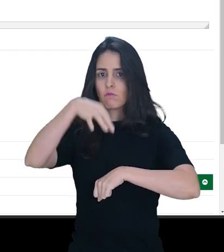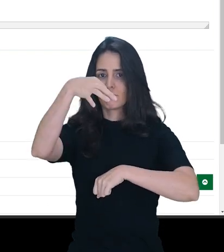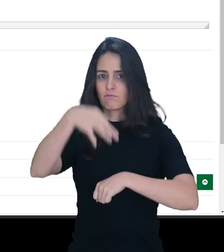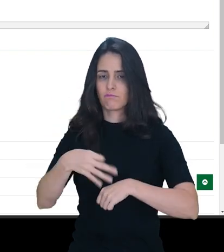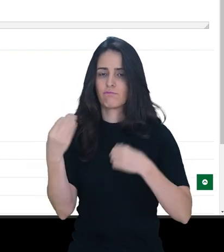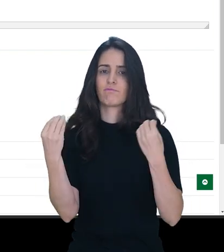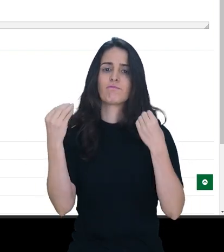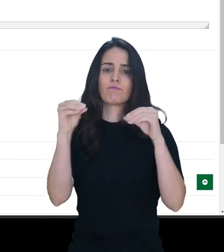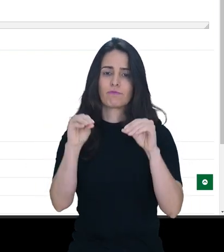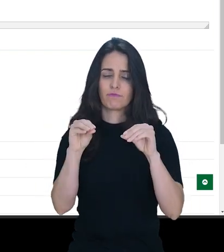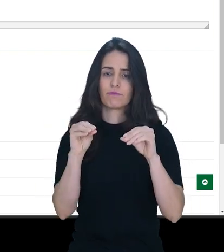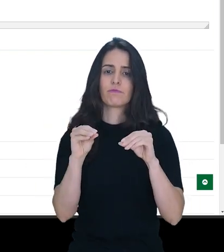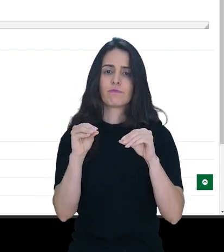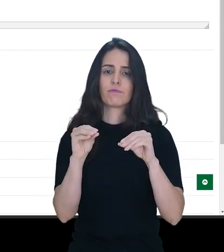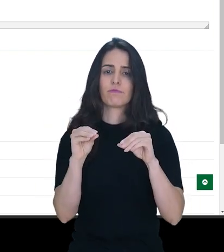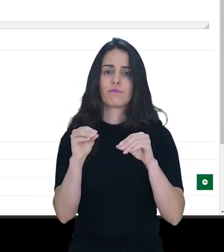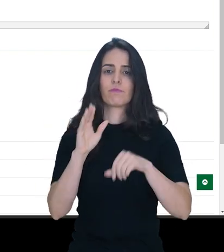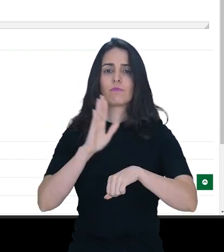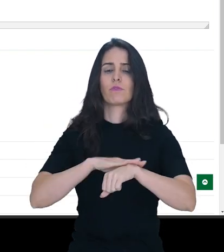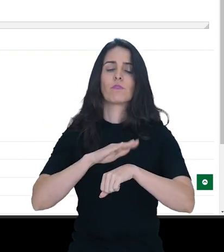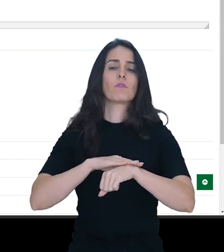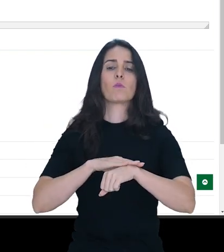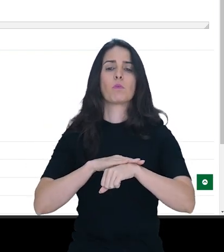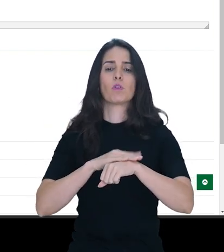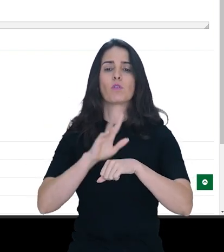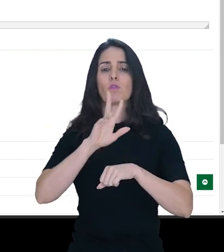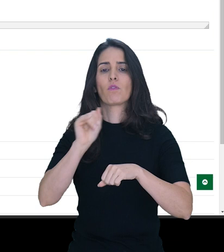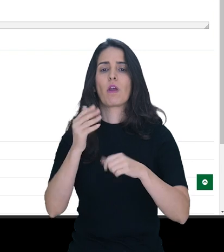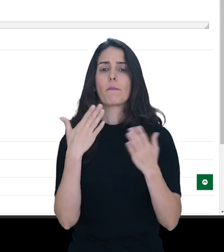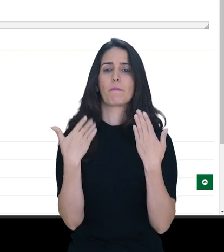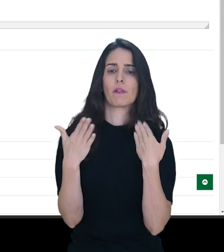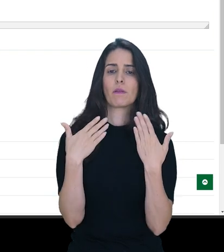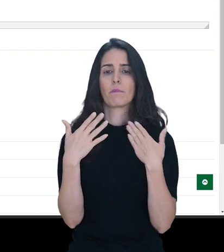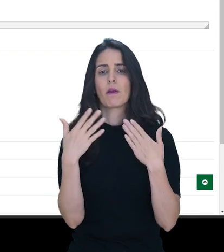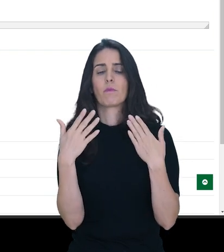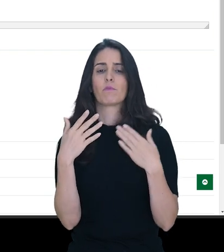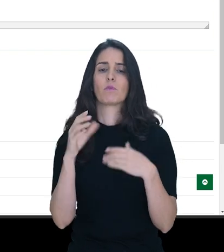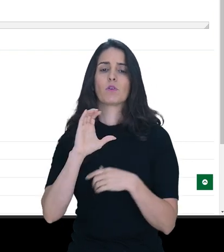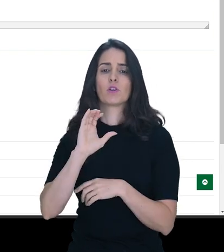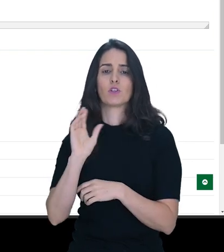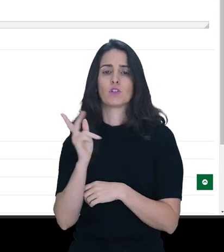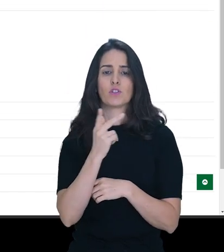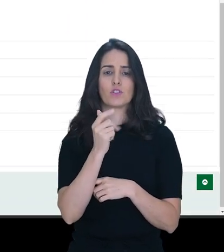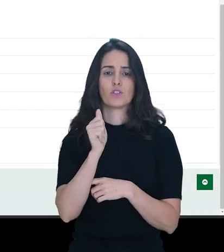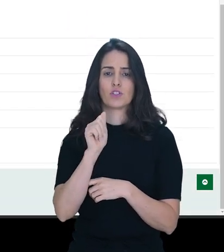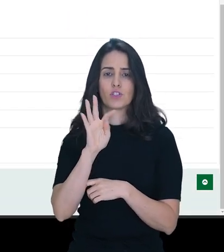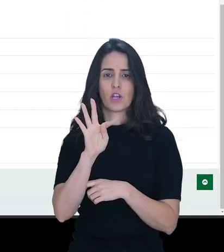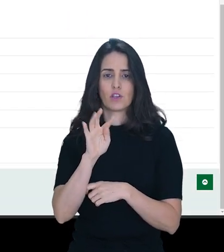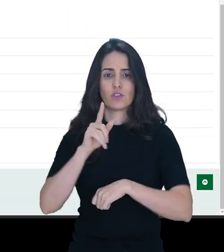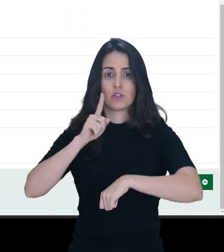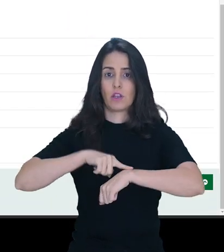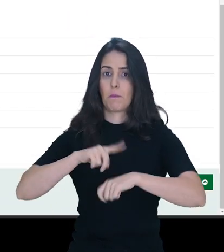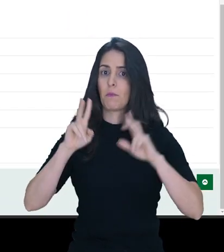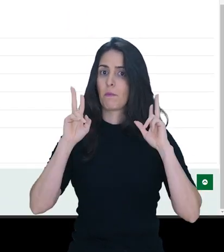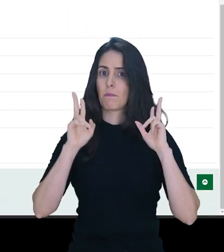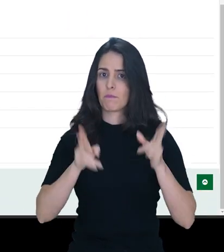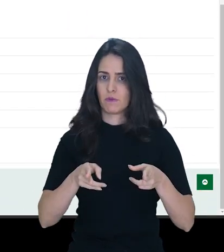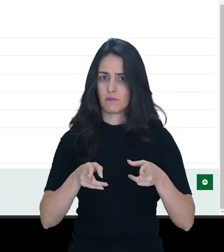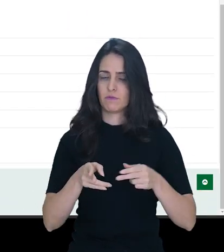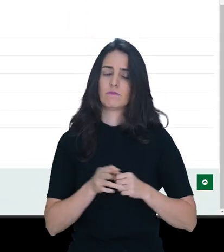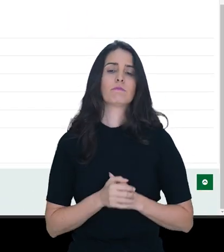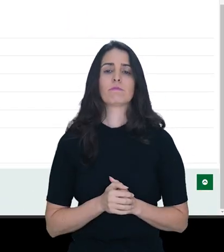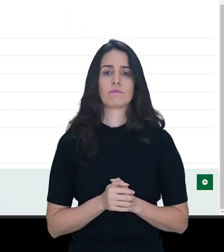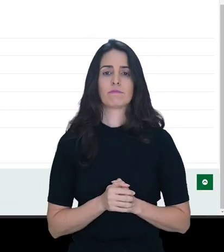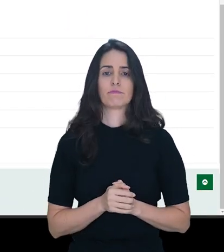específico para o qual essa atividade vai ser agendada o chat é uma atividade sincrona eu posso